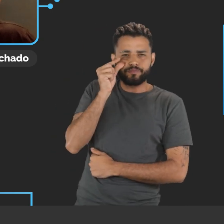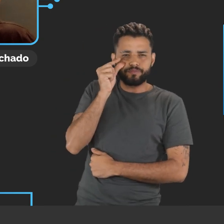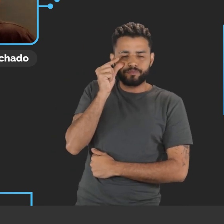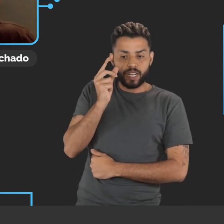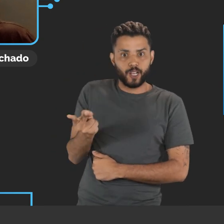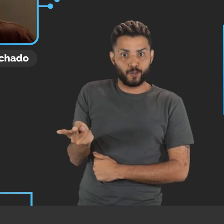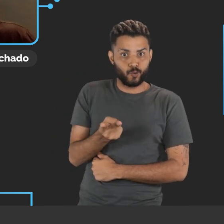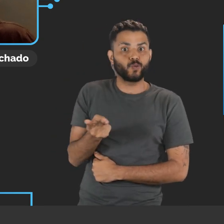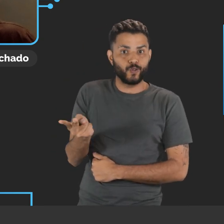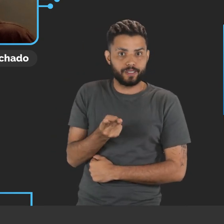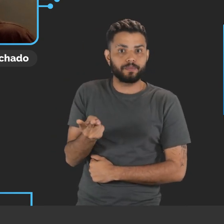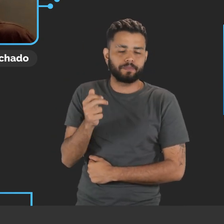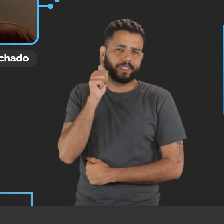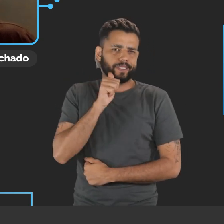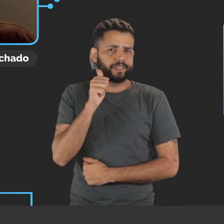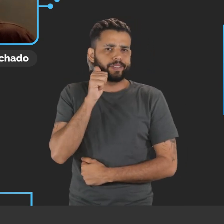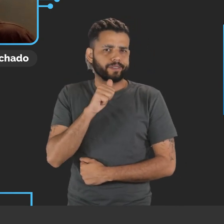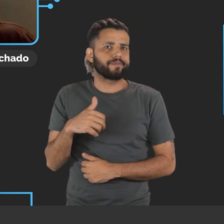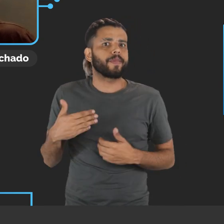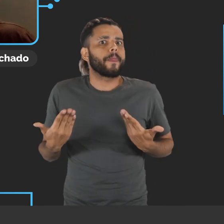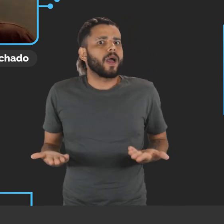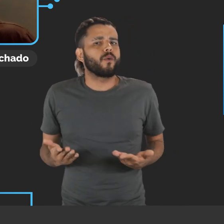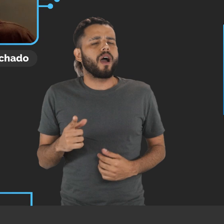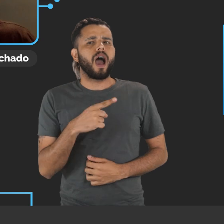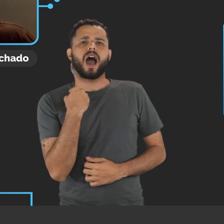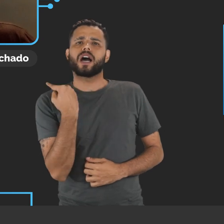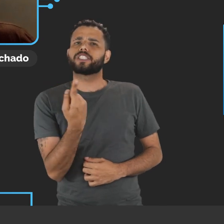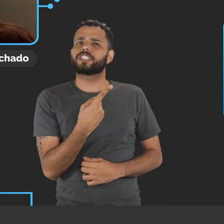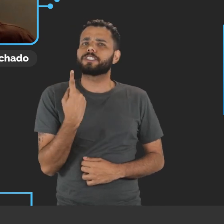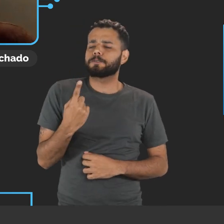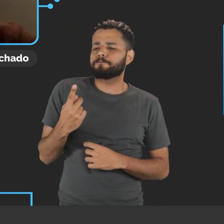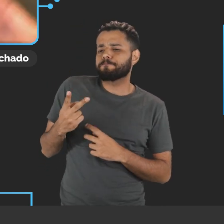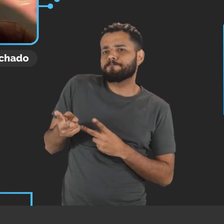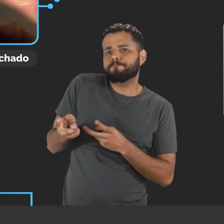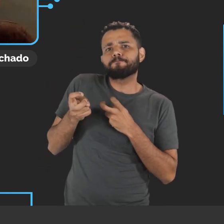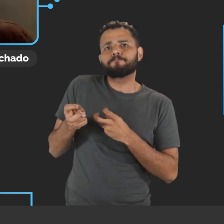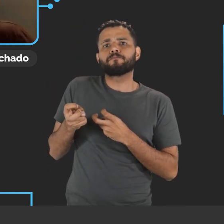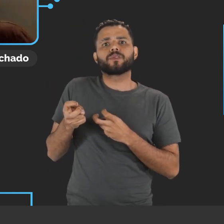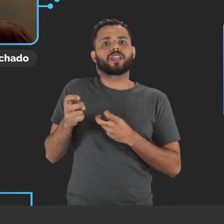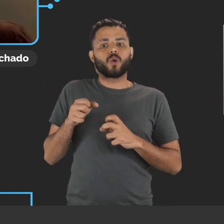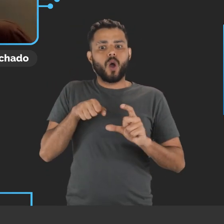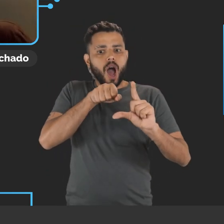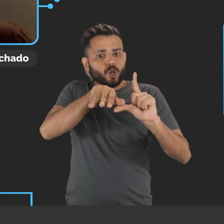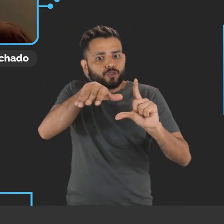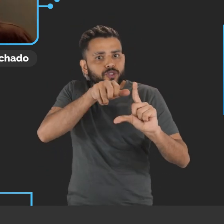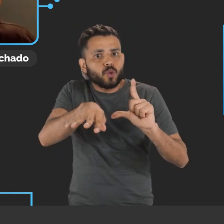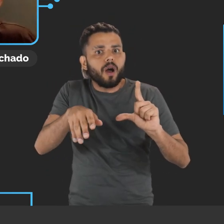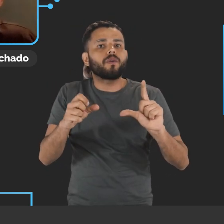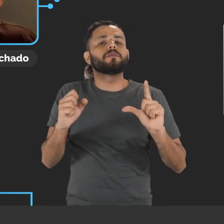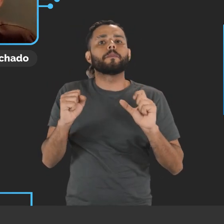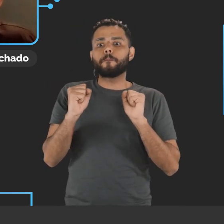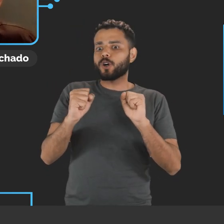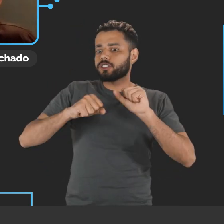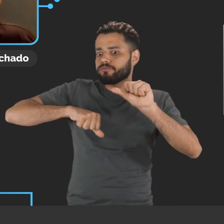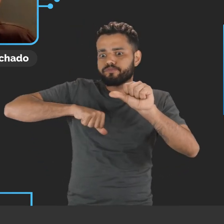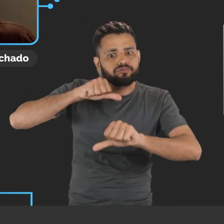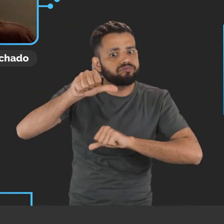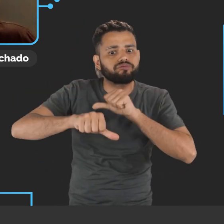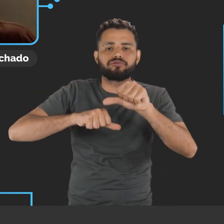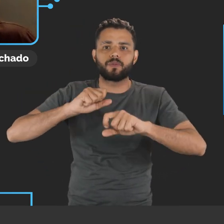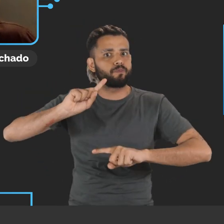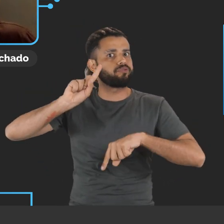baixa visão, o que nos traz uma perspectiva incrível da transformação que o audiovisual pode trazer,